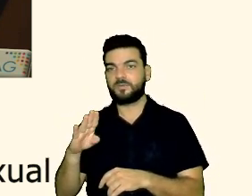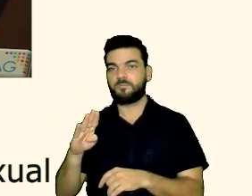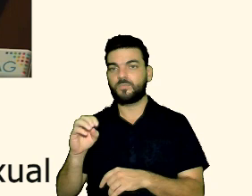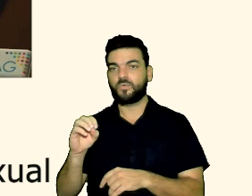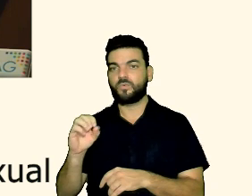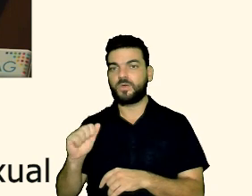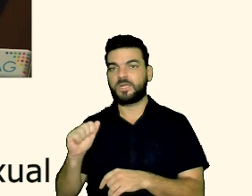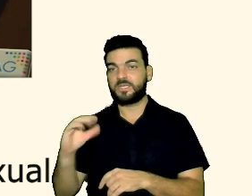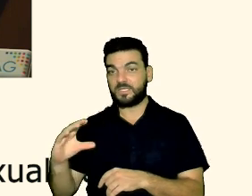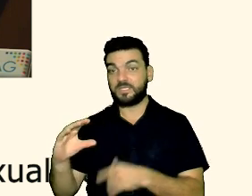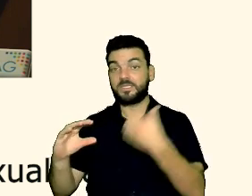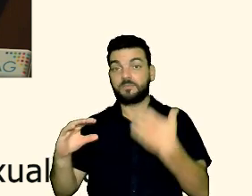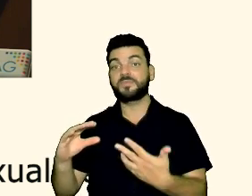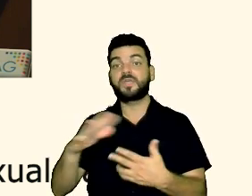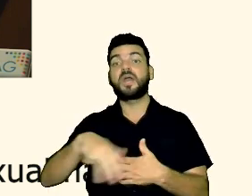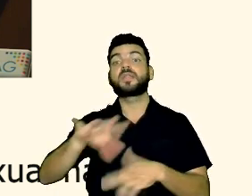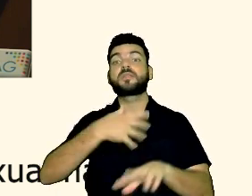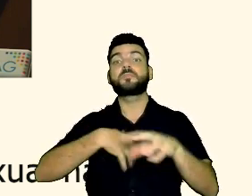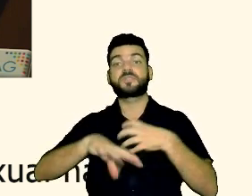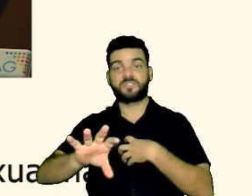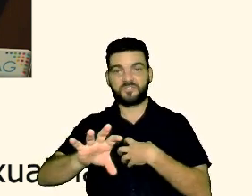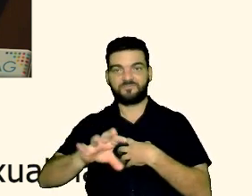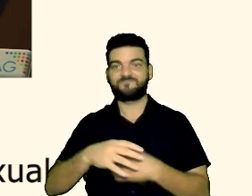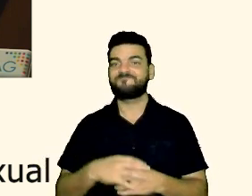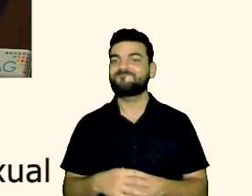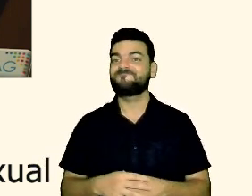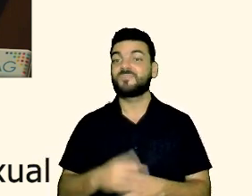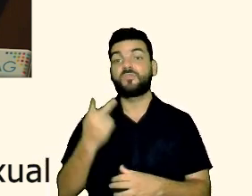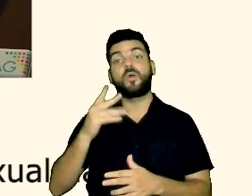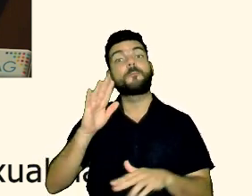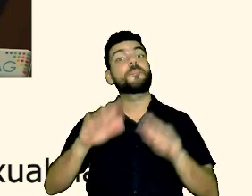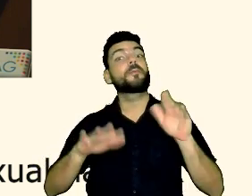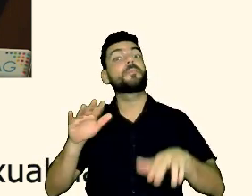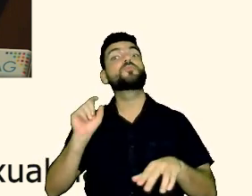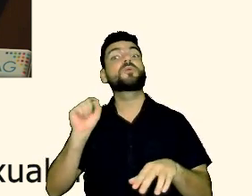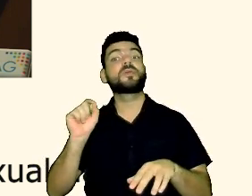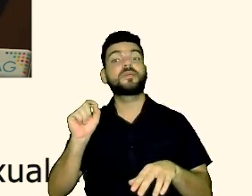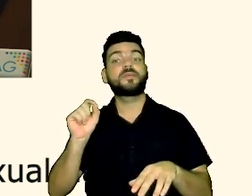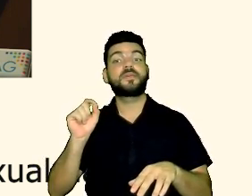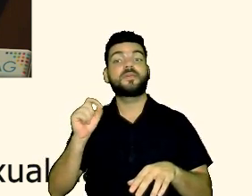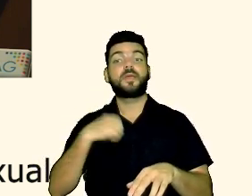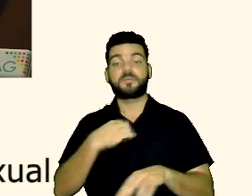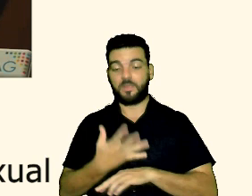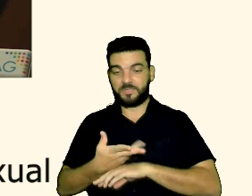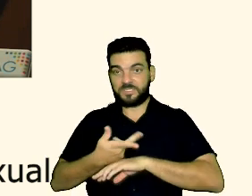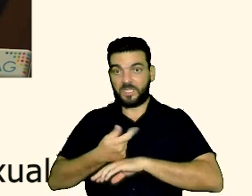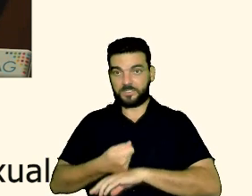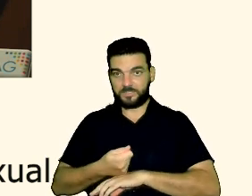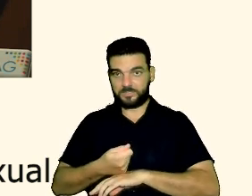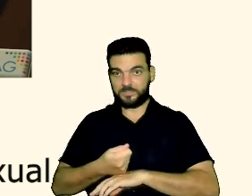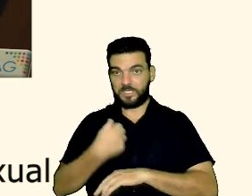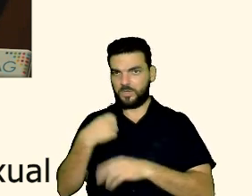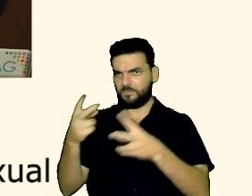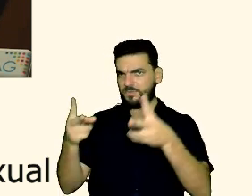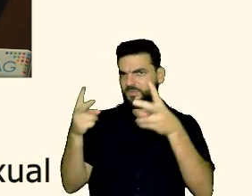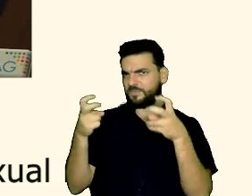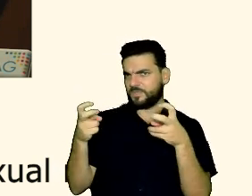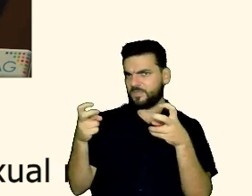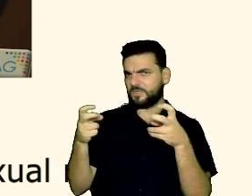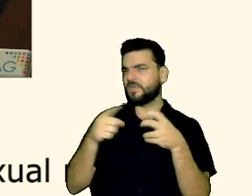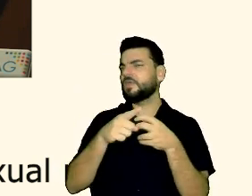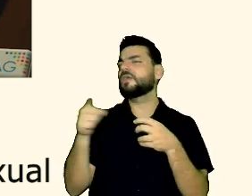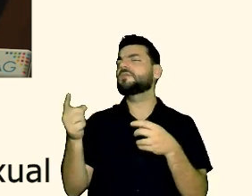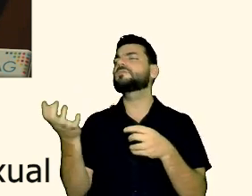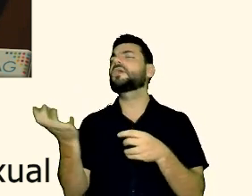depende muito da nossa habilidade de perceber as expectativas invisíveis, né? E